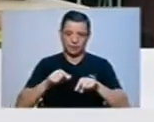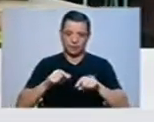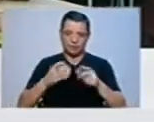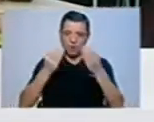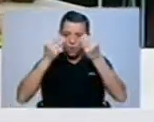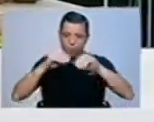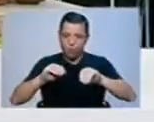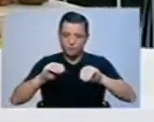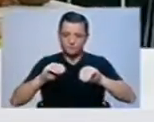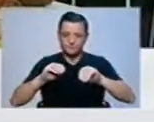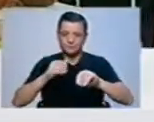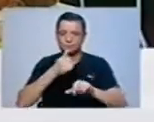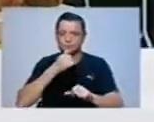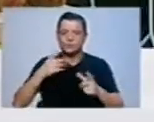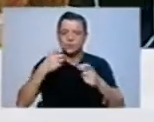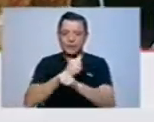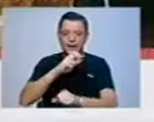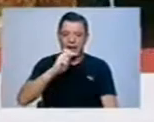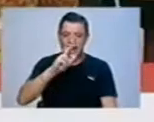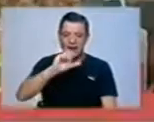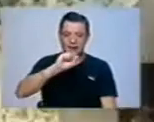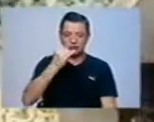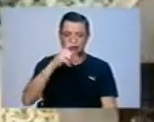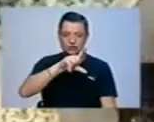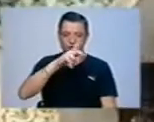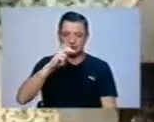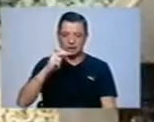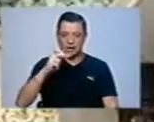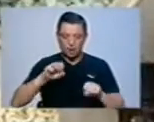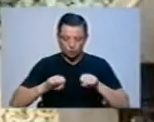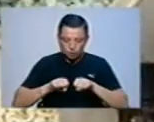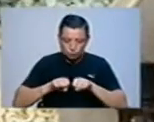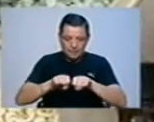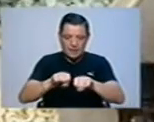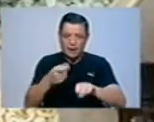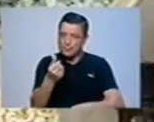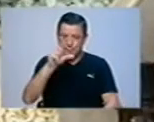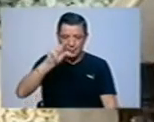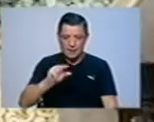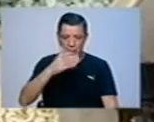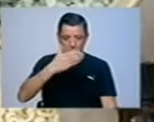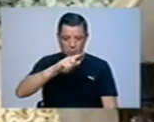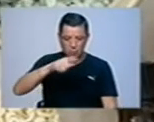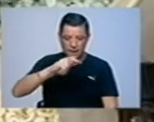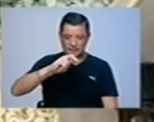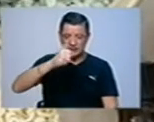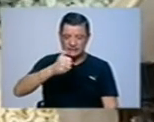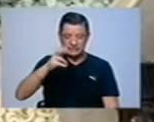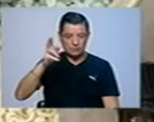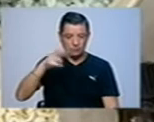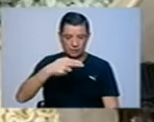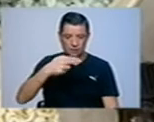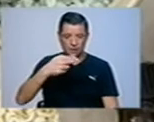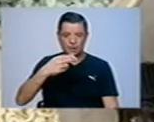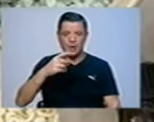ovo? Isabel, onde é que podemos comprar a argila? A argila pode comprar em qualquer superfície. E é muito barato. Custa 1,35€, se eu não me engano, já com